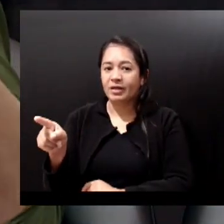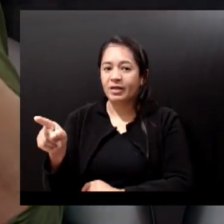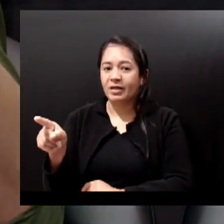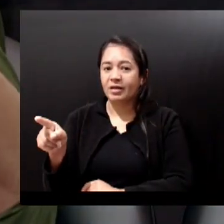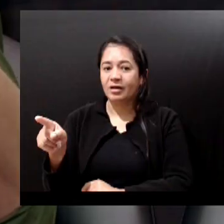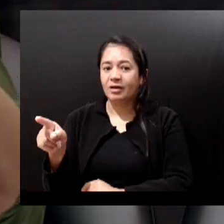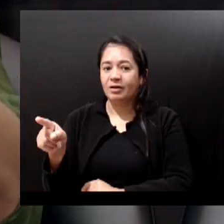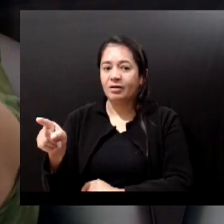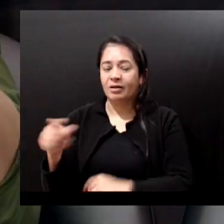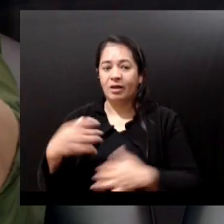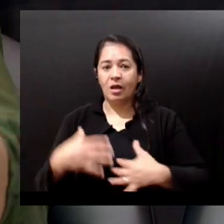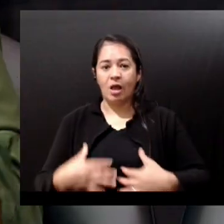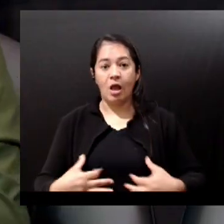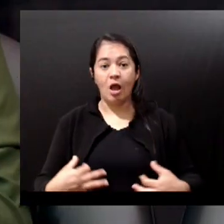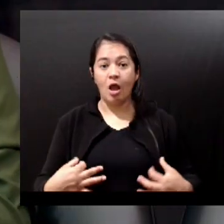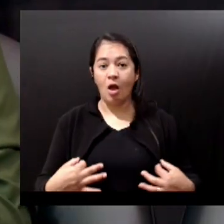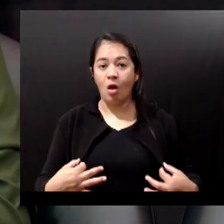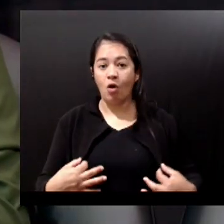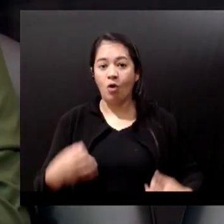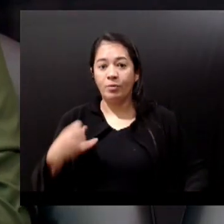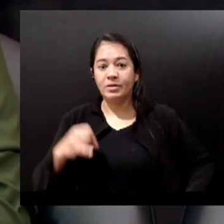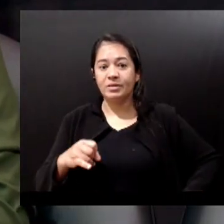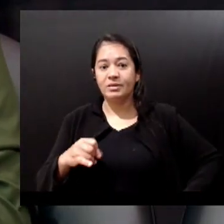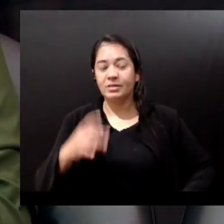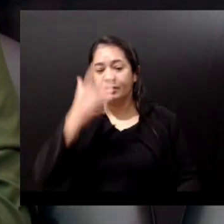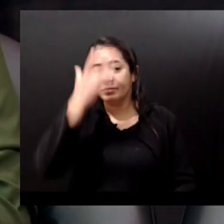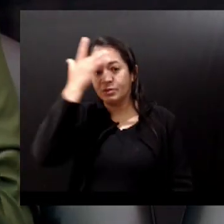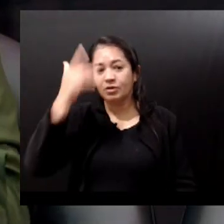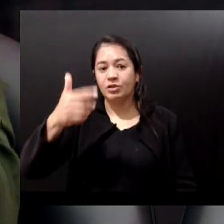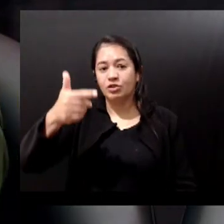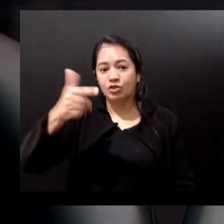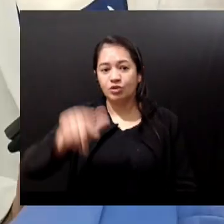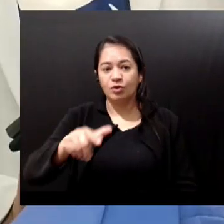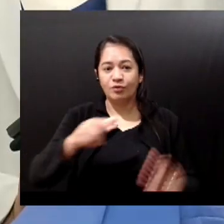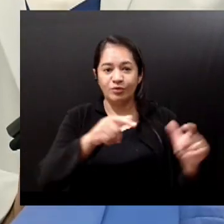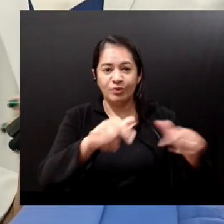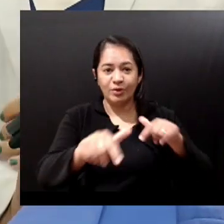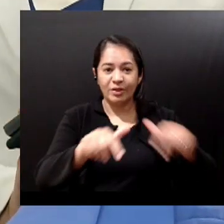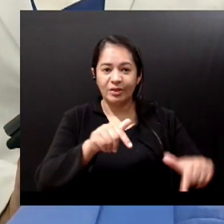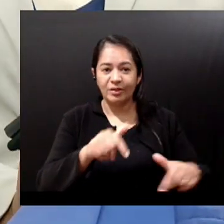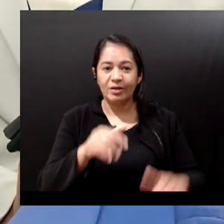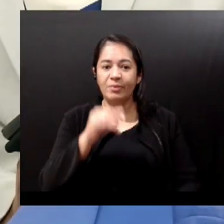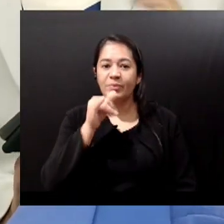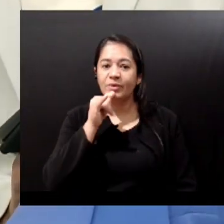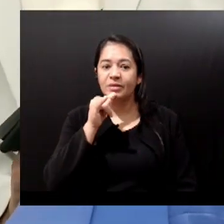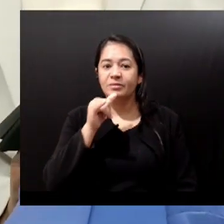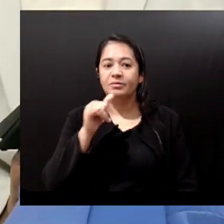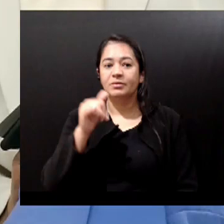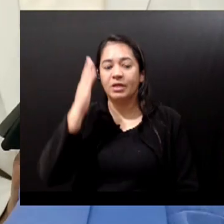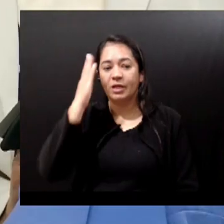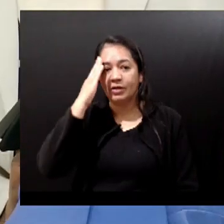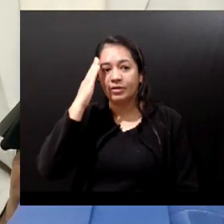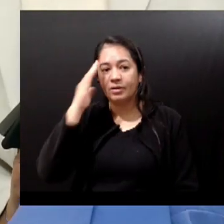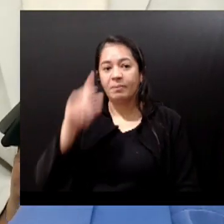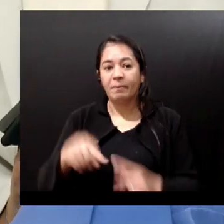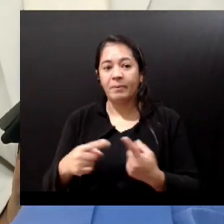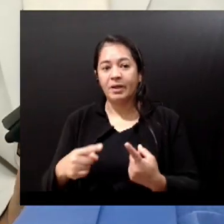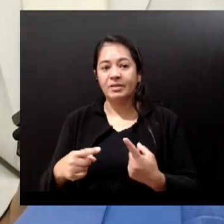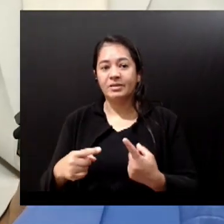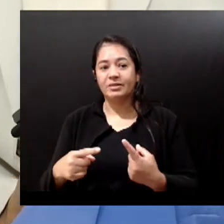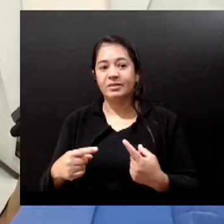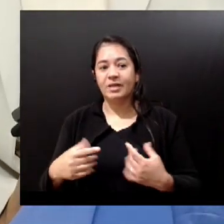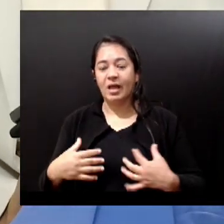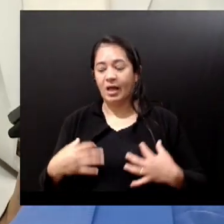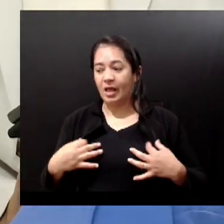Se a pessoa que repete muito roupa no ambiente do trabalho, por exemplo, né? Eu sei que tem assim, não é a música, só que a música da pessoa acaba sendo a forma dela